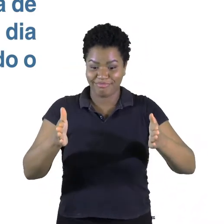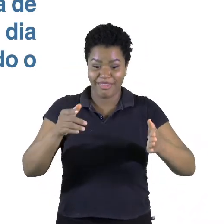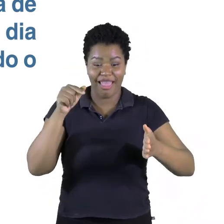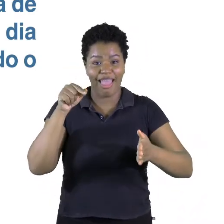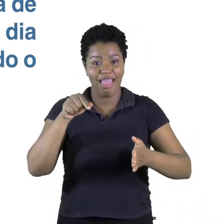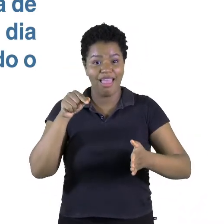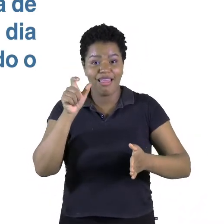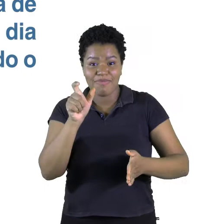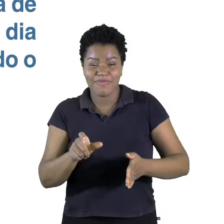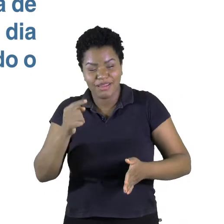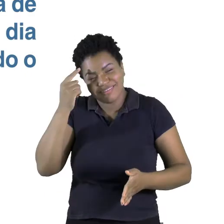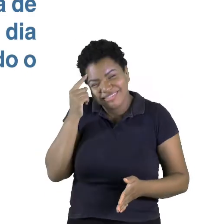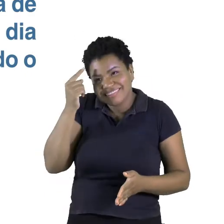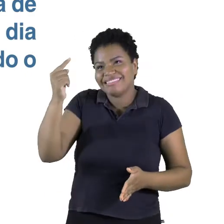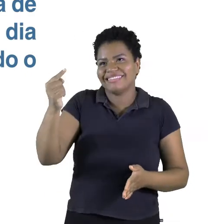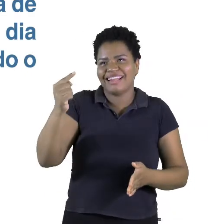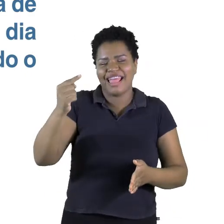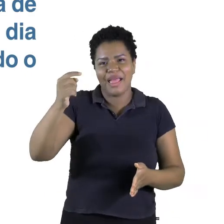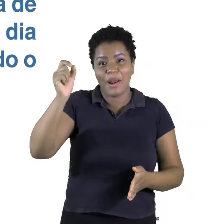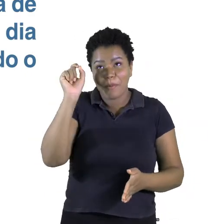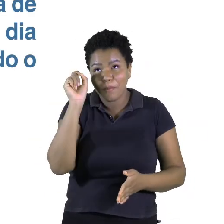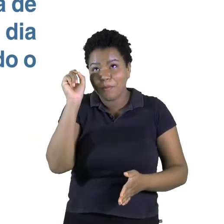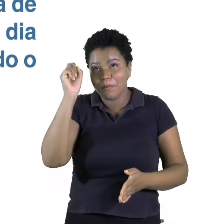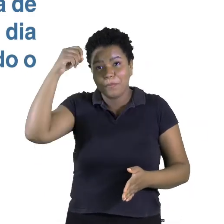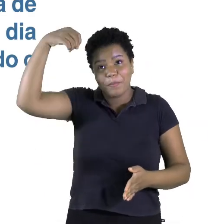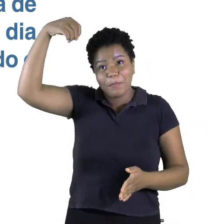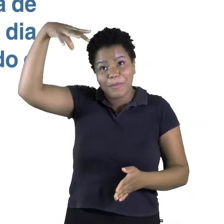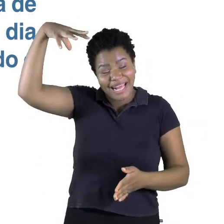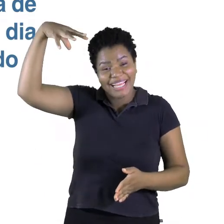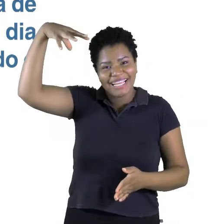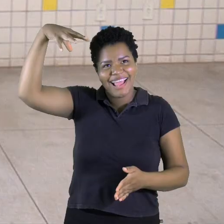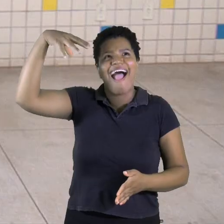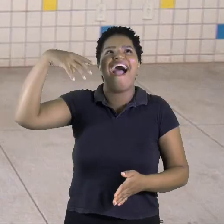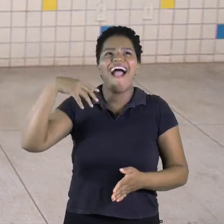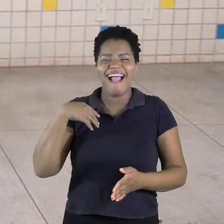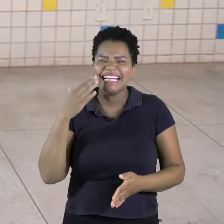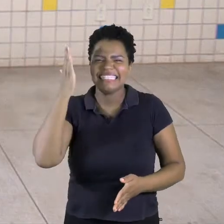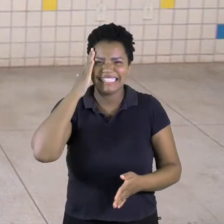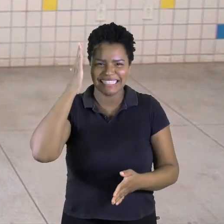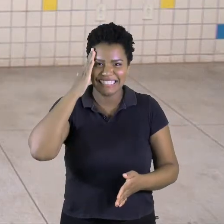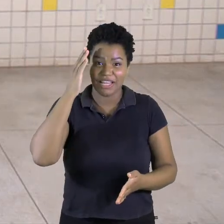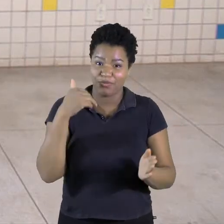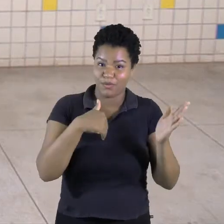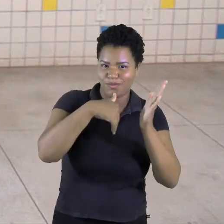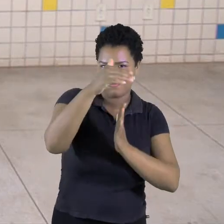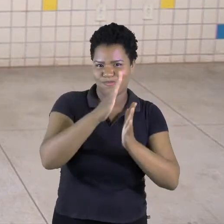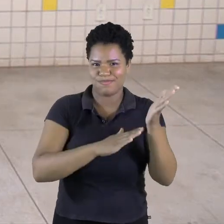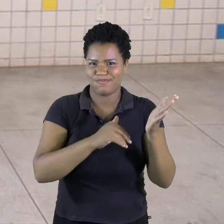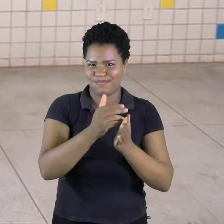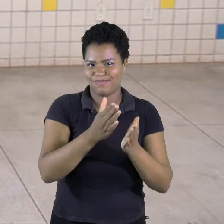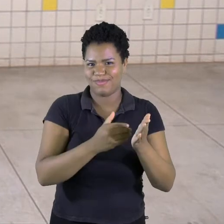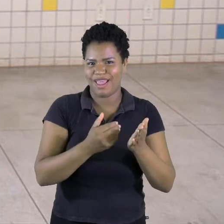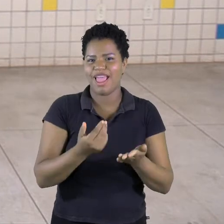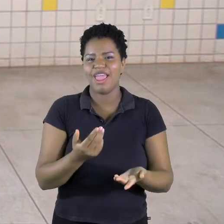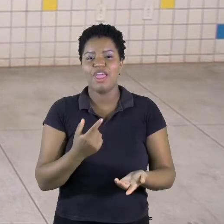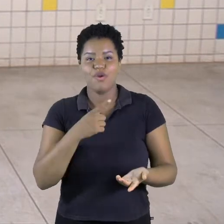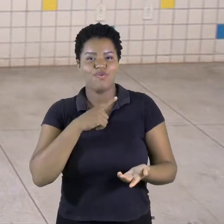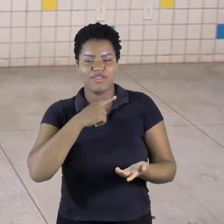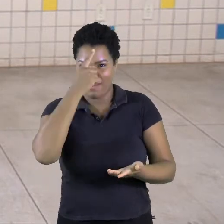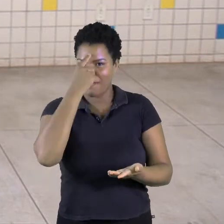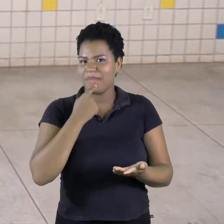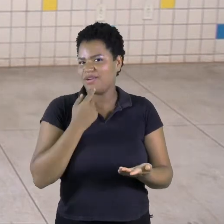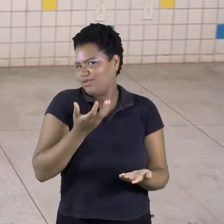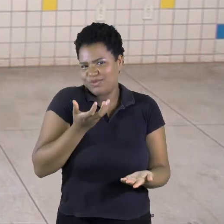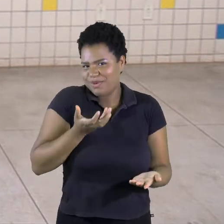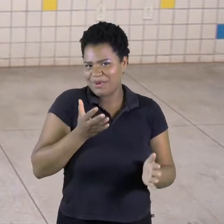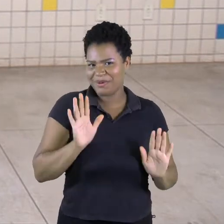ideia, a luzinha acendeu, ela pensou, já sei, vou pintar um quadro e eu vou ter a imagem que eu quero. Então, nós vamos,